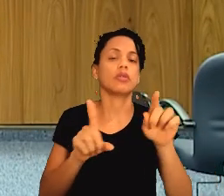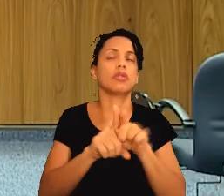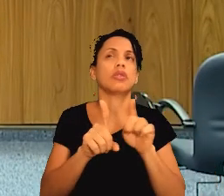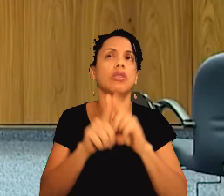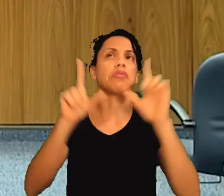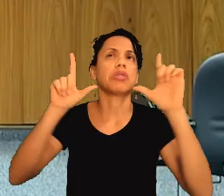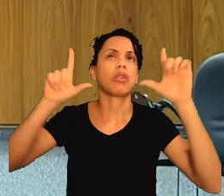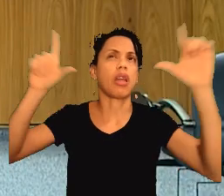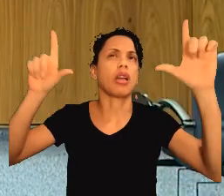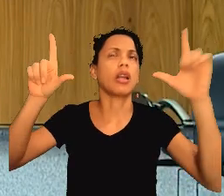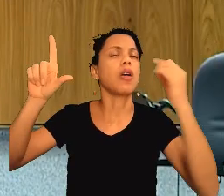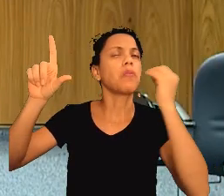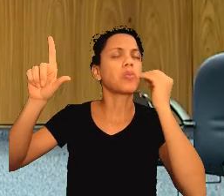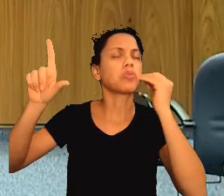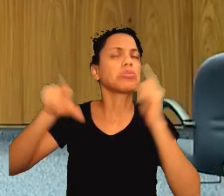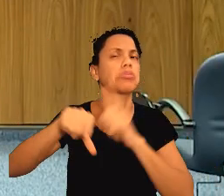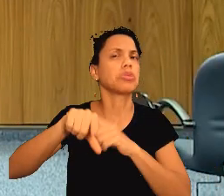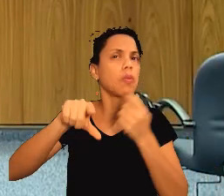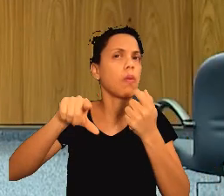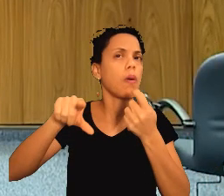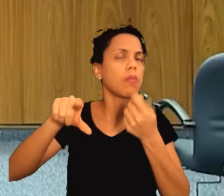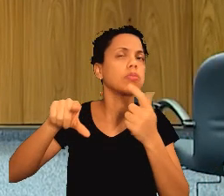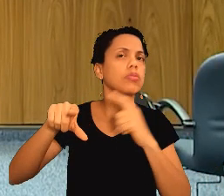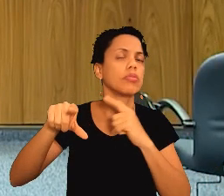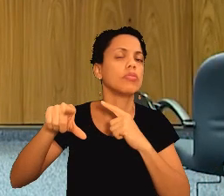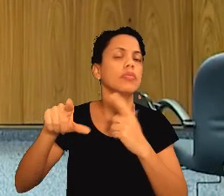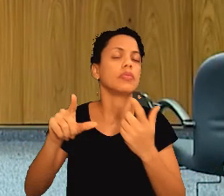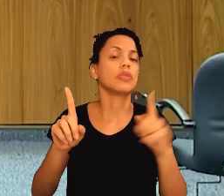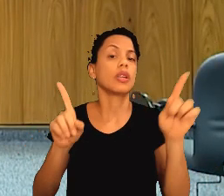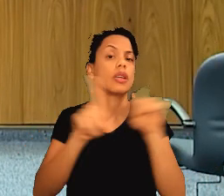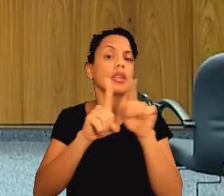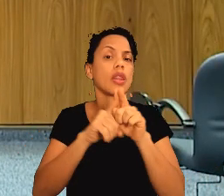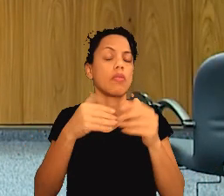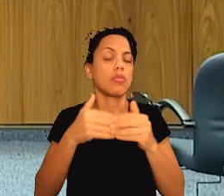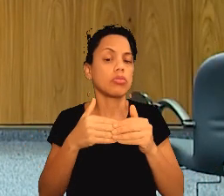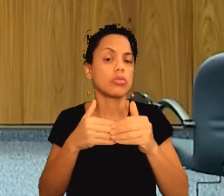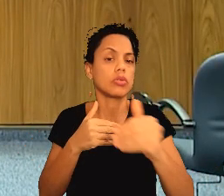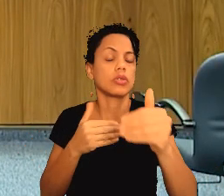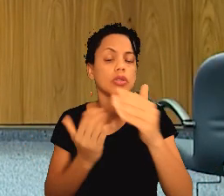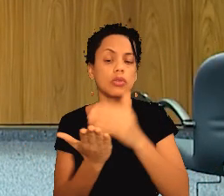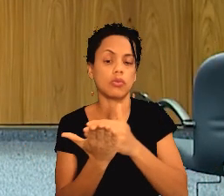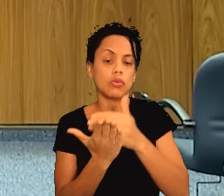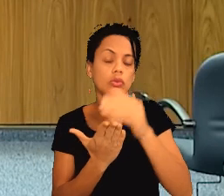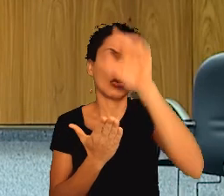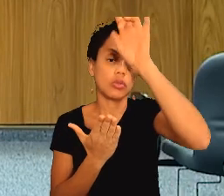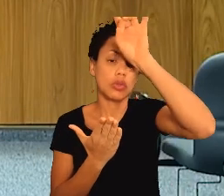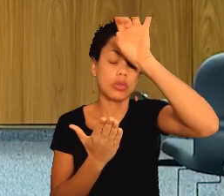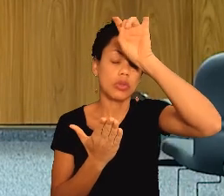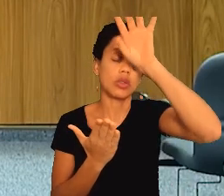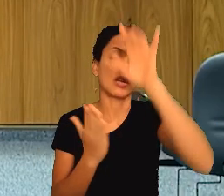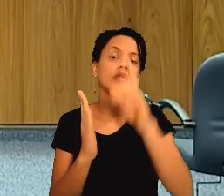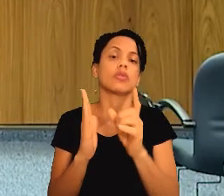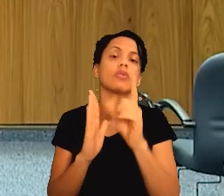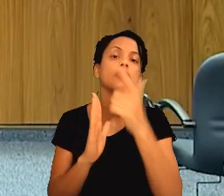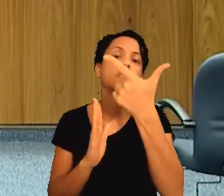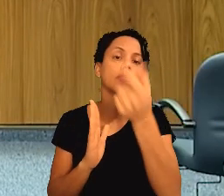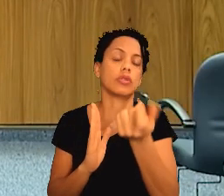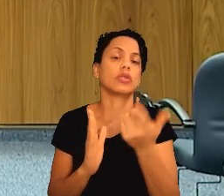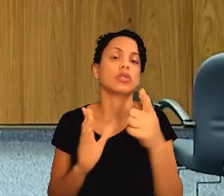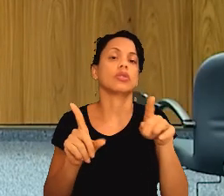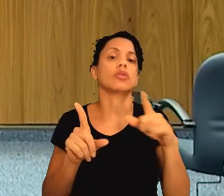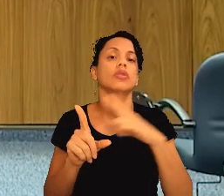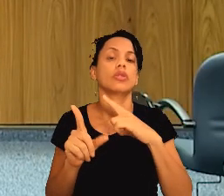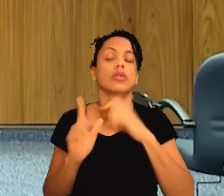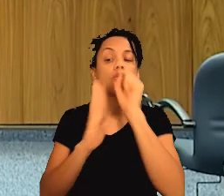que teve em cartaz há pouco tempo, né, dirigido pelo Van Sancarelli, e, em seguida, no início do século XX, com